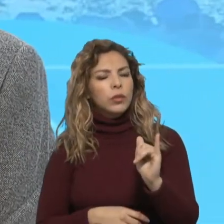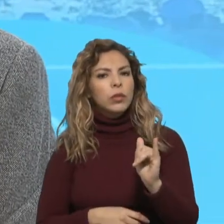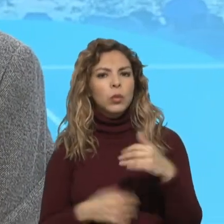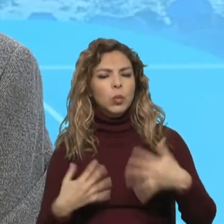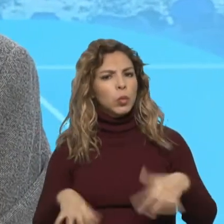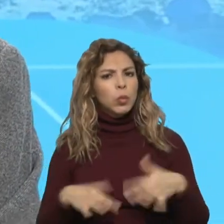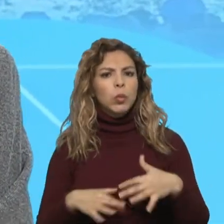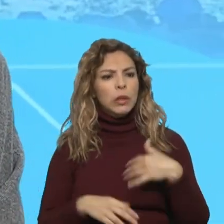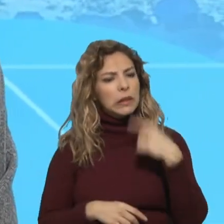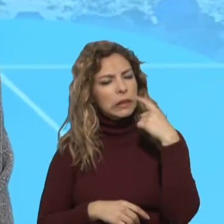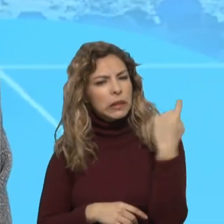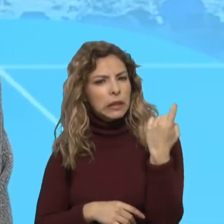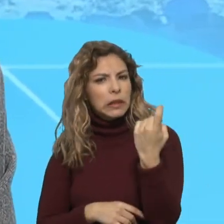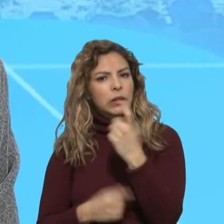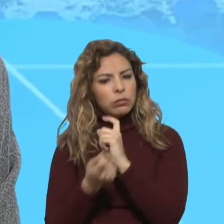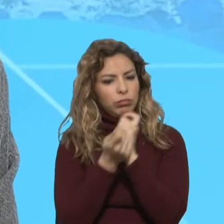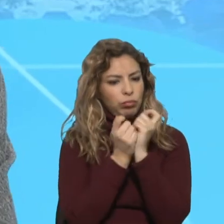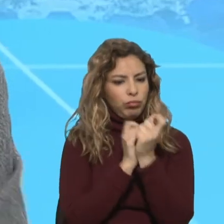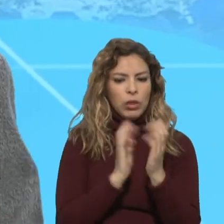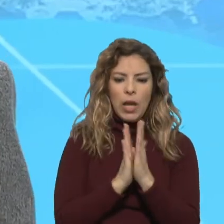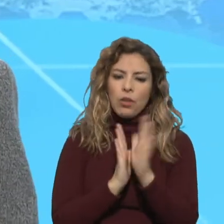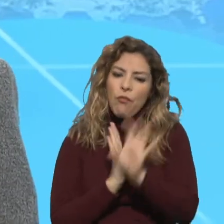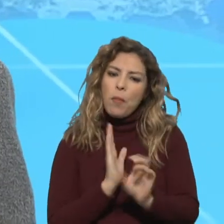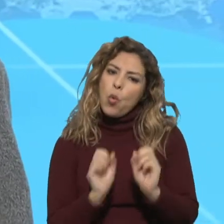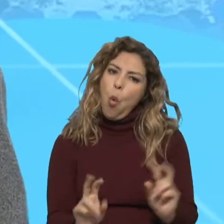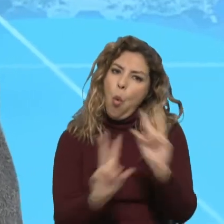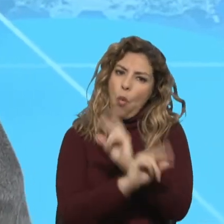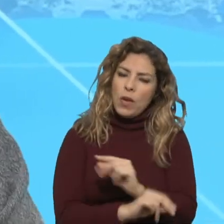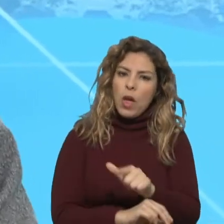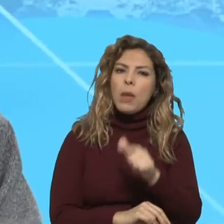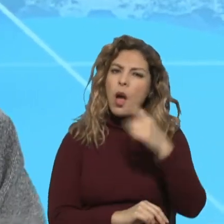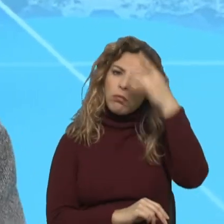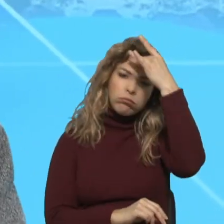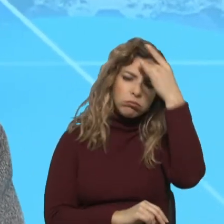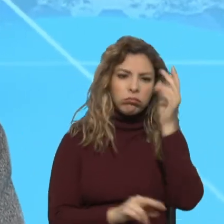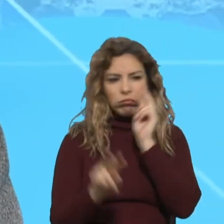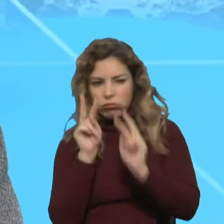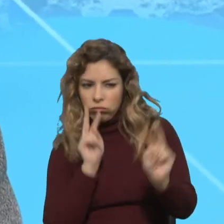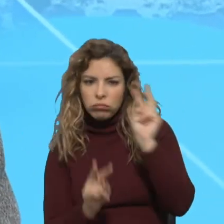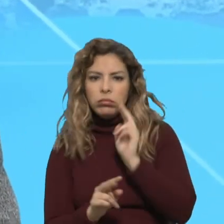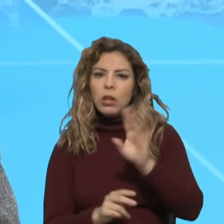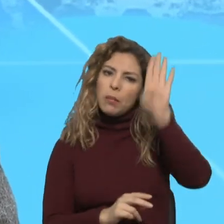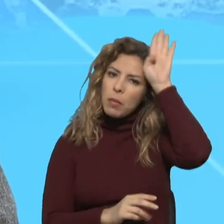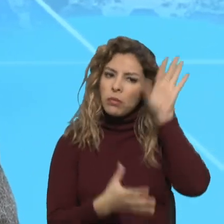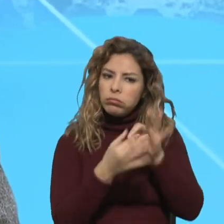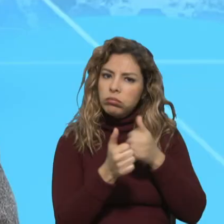busca de um estilo novo de ser igreja. Ficam também olhares e opiniões acerca do pontificado do